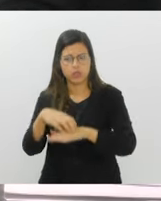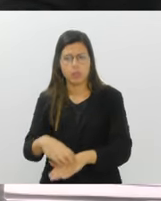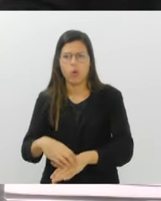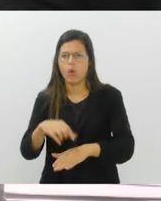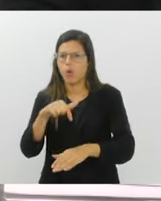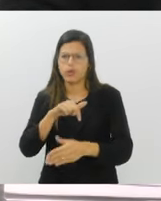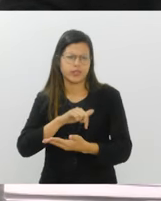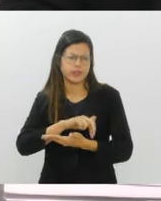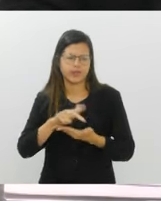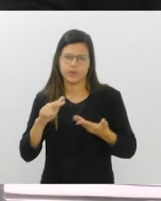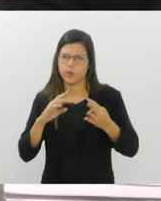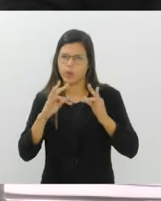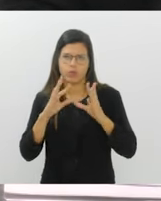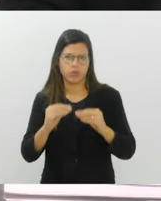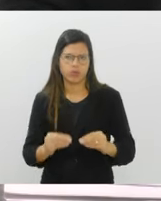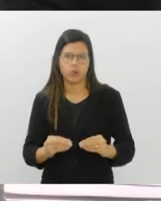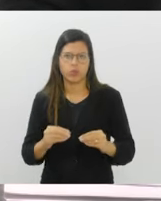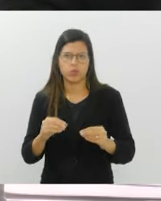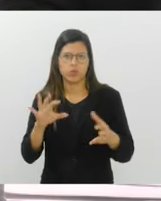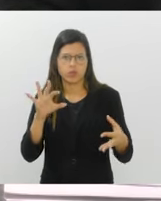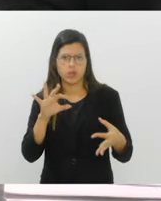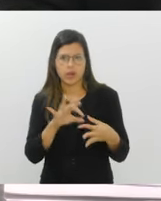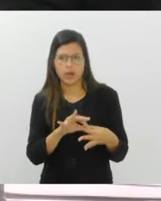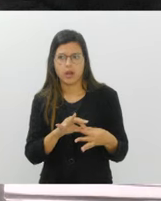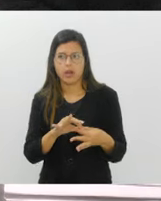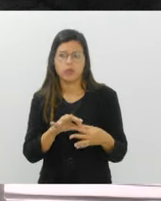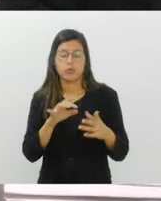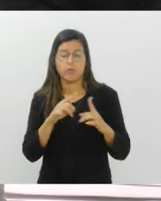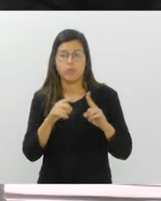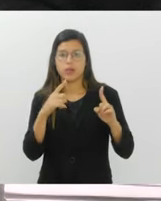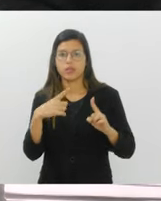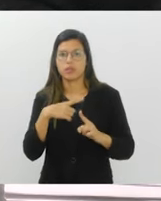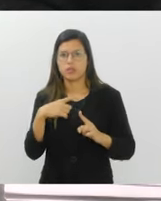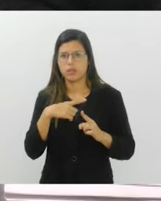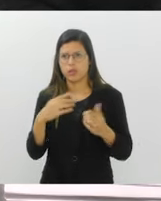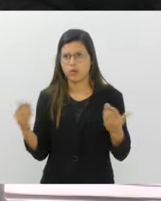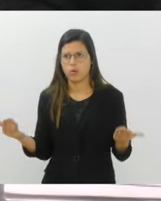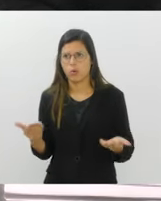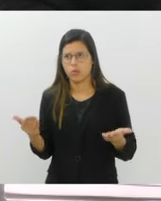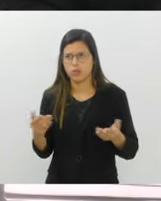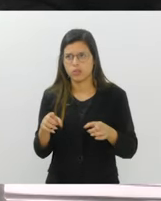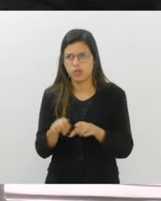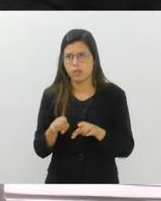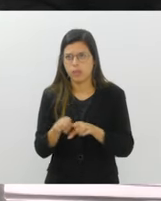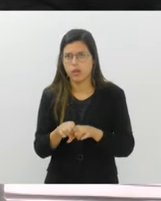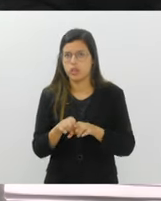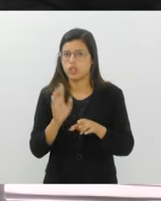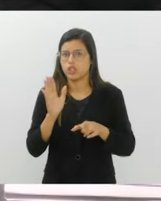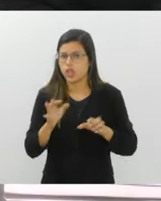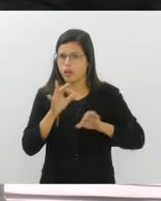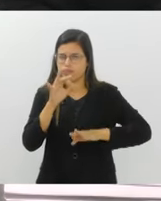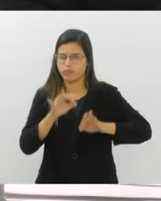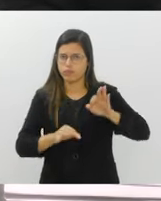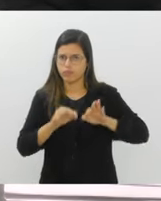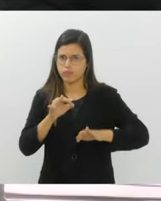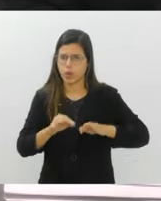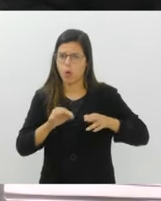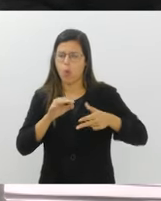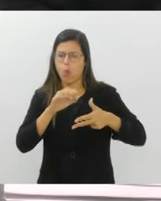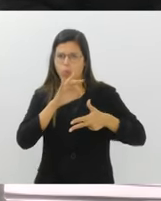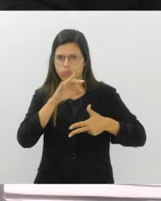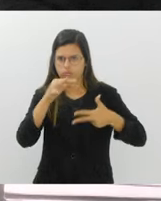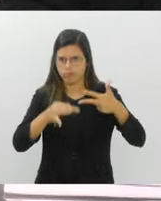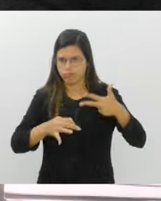agência, enfim, todos que estão envolvidos, mas tem hoje está judicializado, e o Poder Judiciário tem lá os